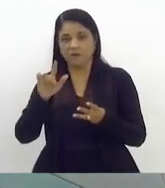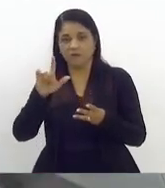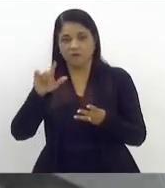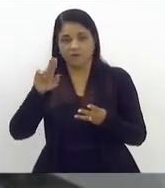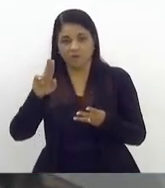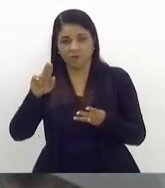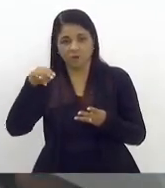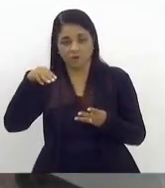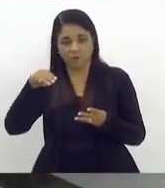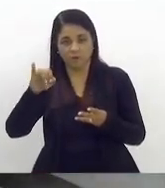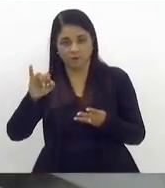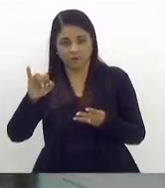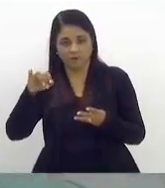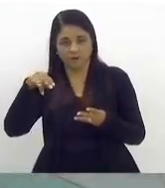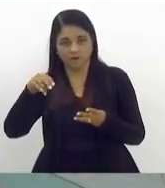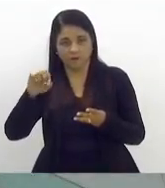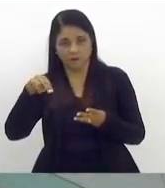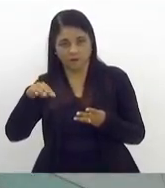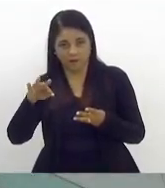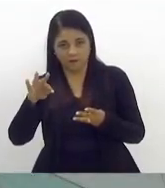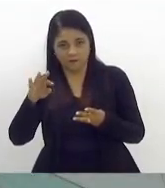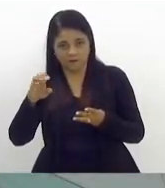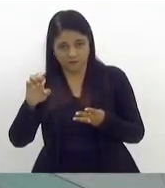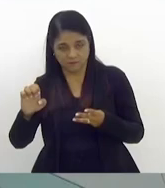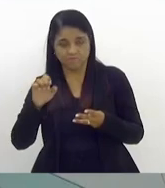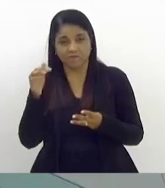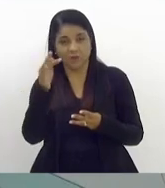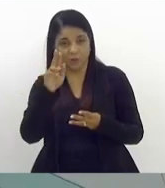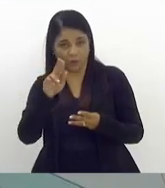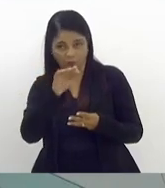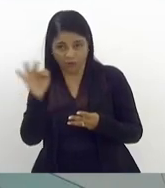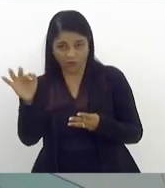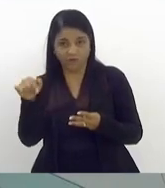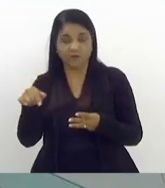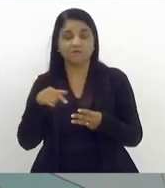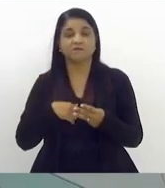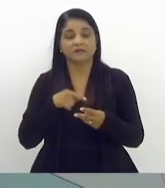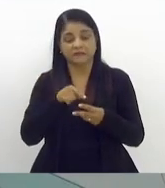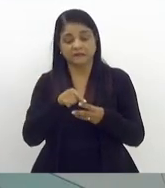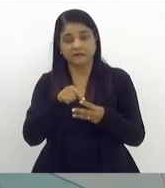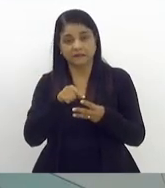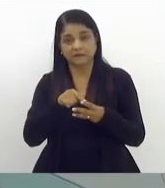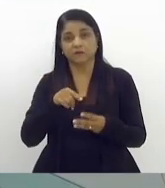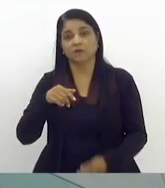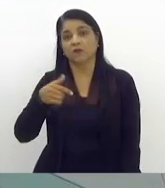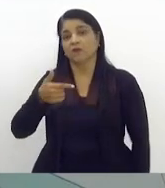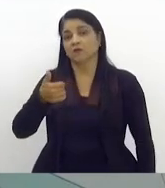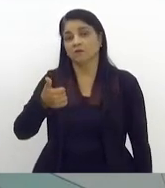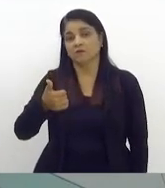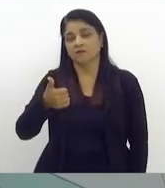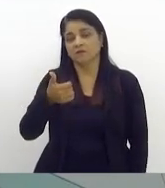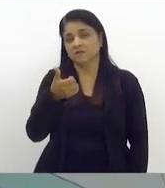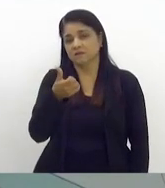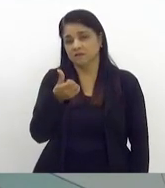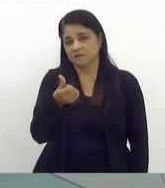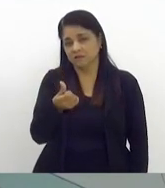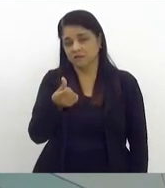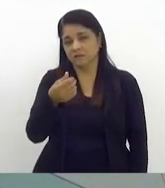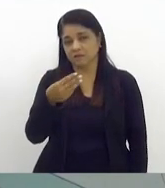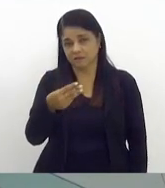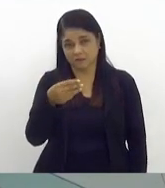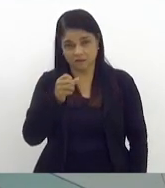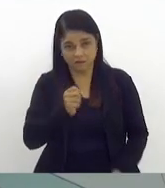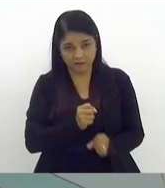de existência. Ela remonta ao antigo Distrito Federal. Ela foi